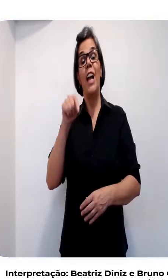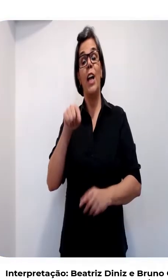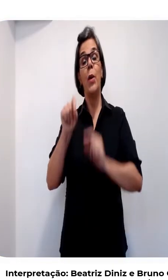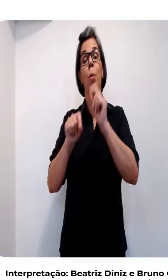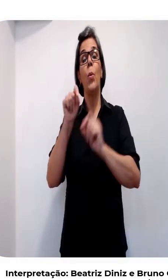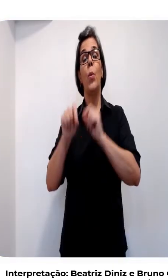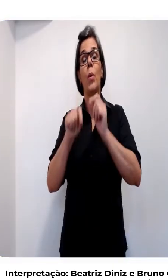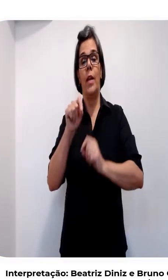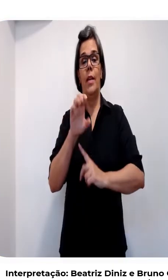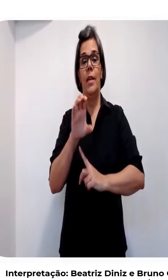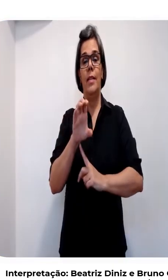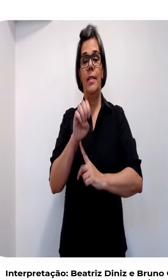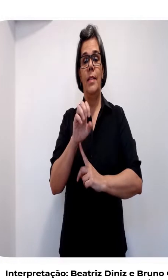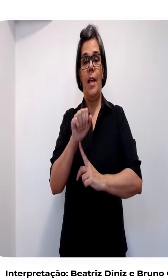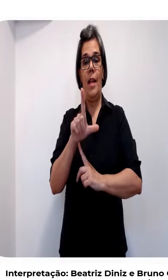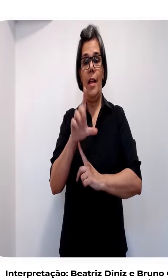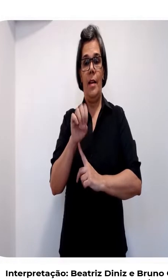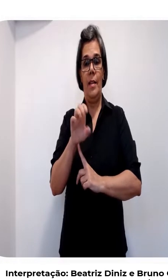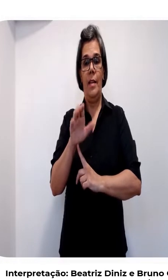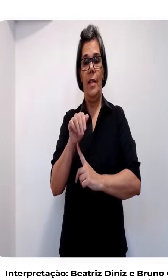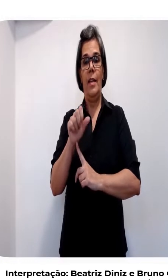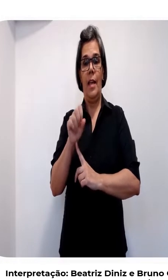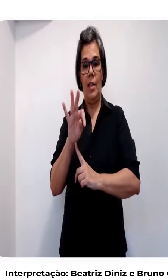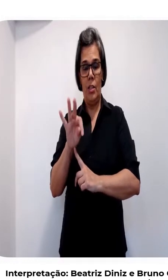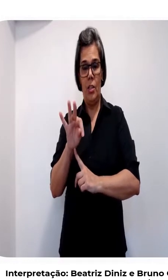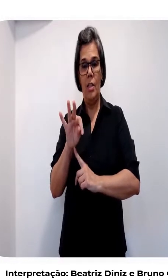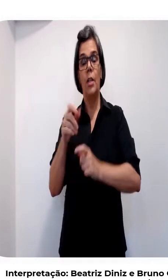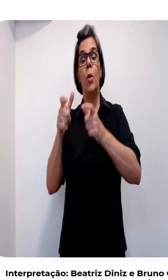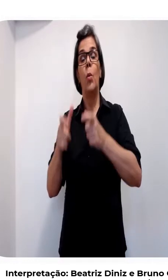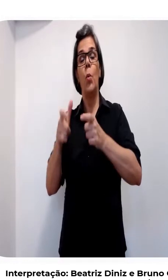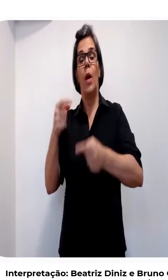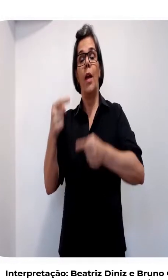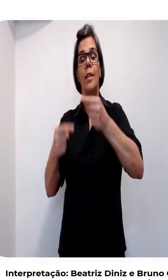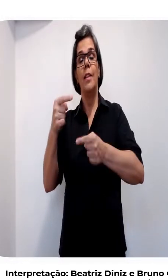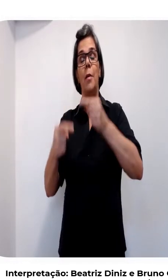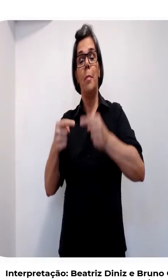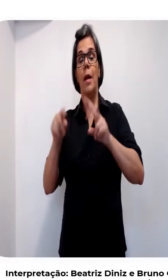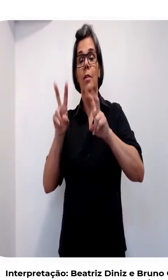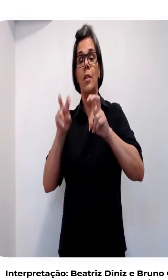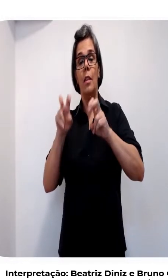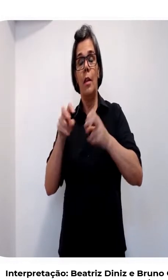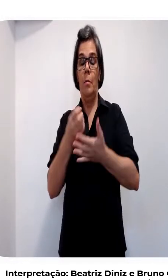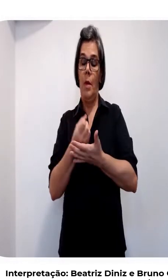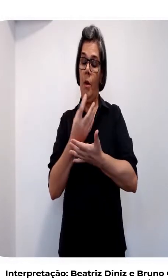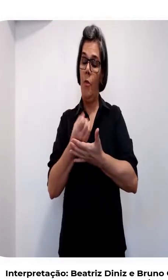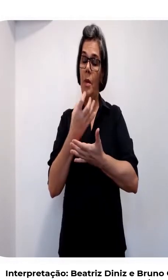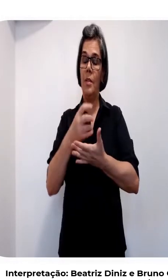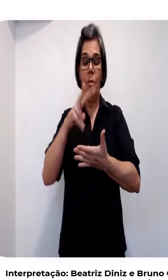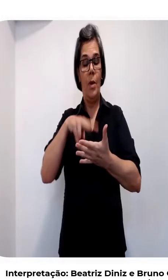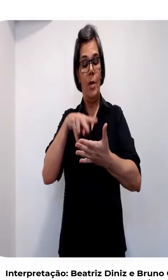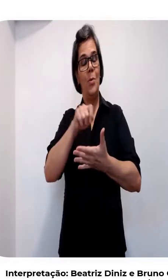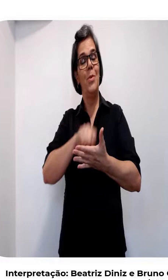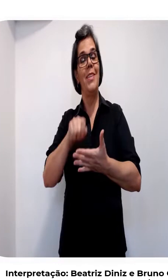Você está escutando o CEALI-Cast, um espaço de debate sobre alfabetização, leitura e escrita.